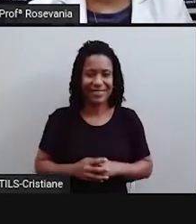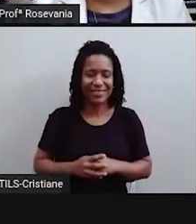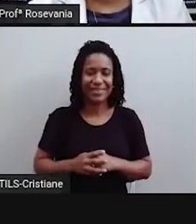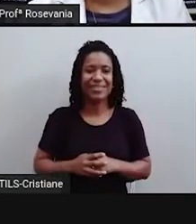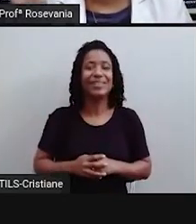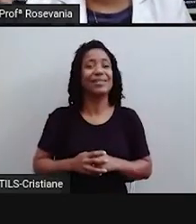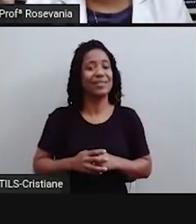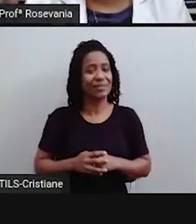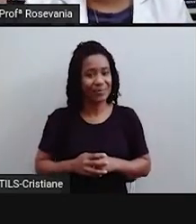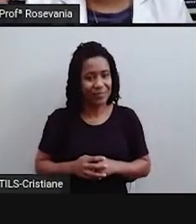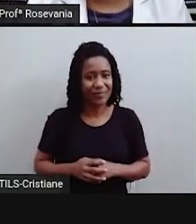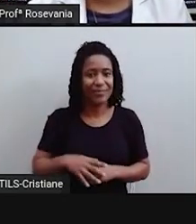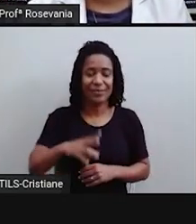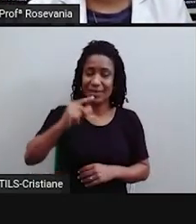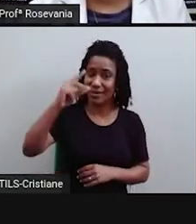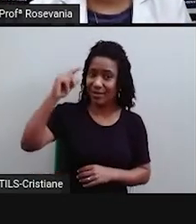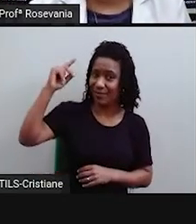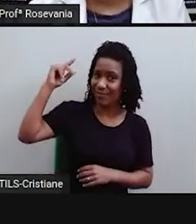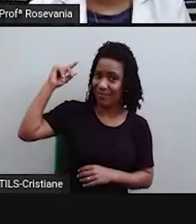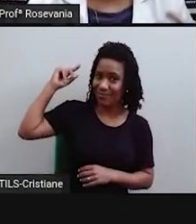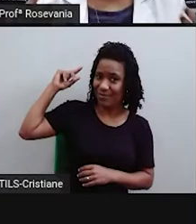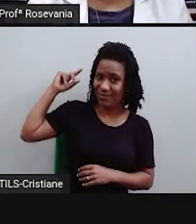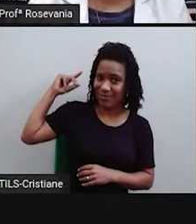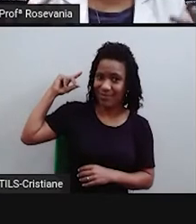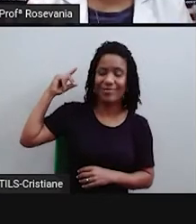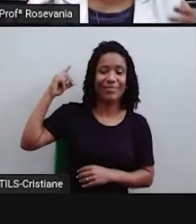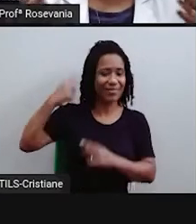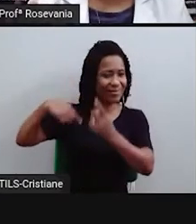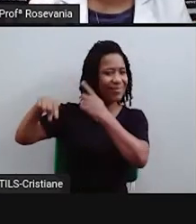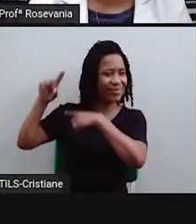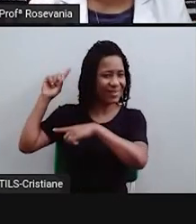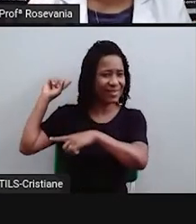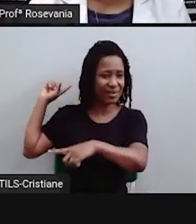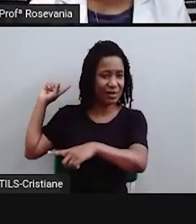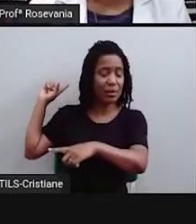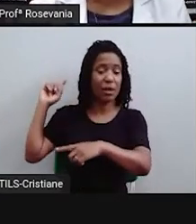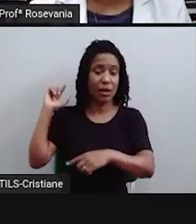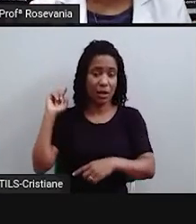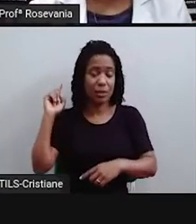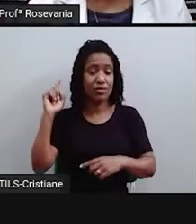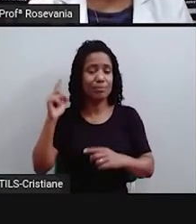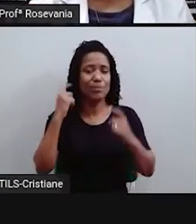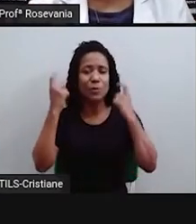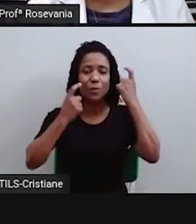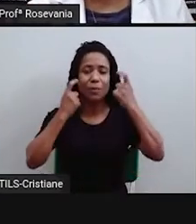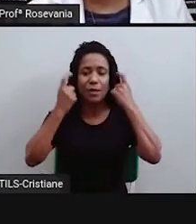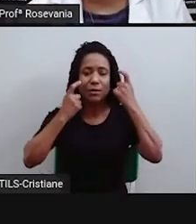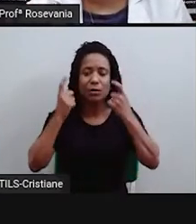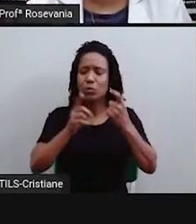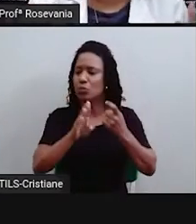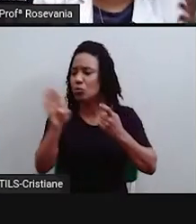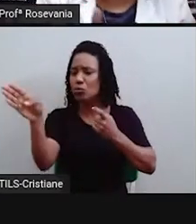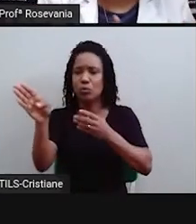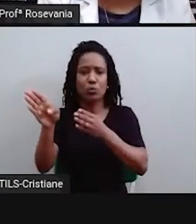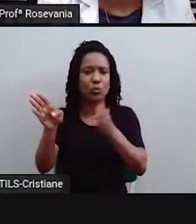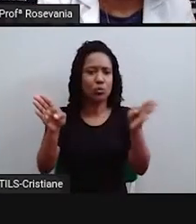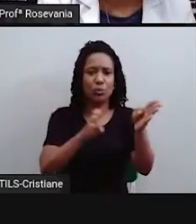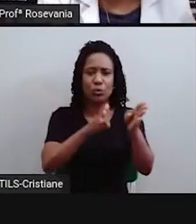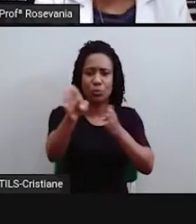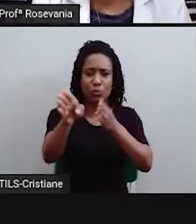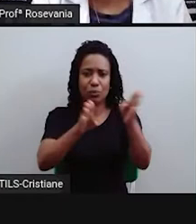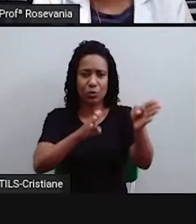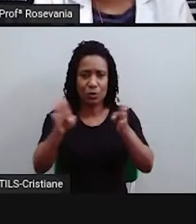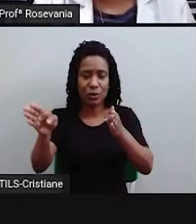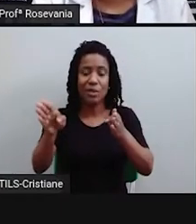né, a gente, desde os primórdios, a gente sempre teve essa preocupação com a orientação, até porque a gente precisa